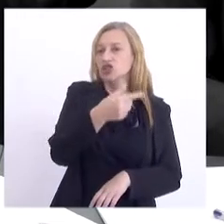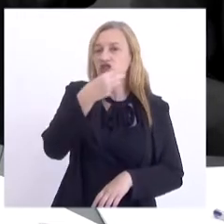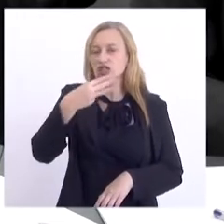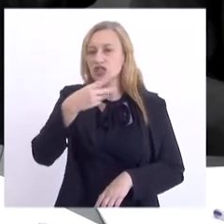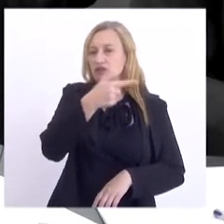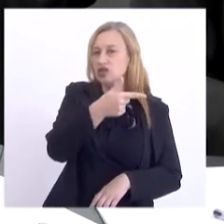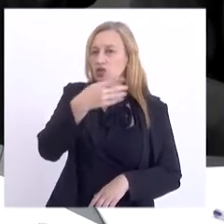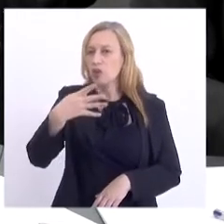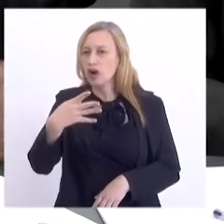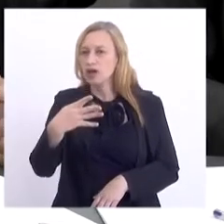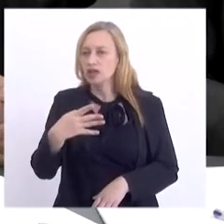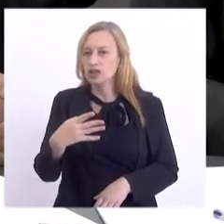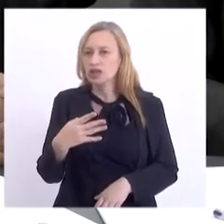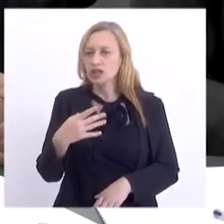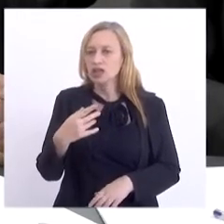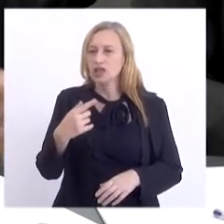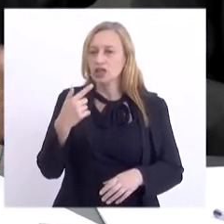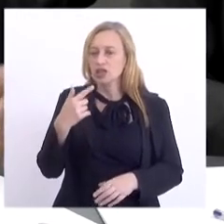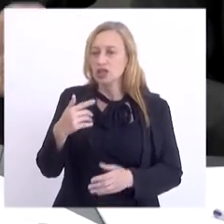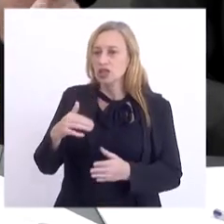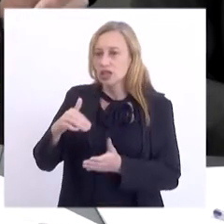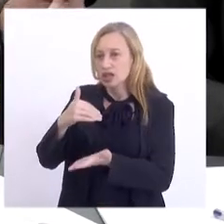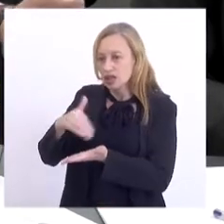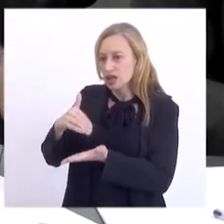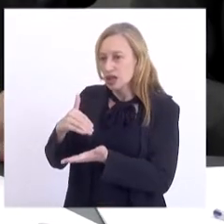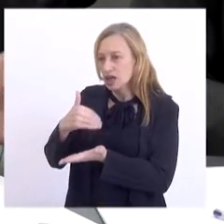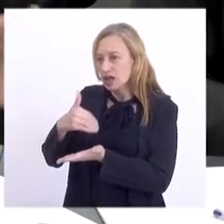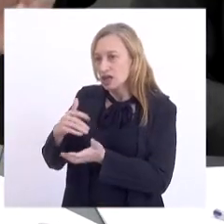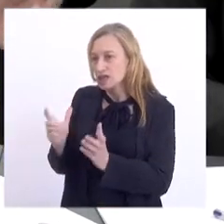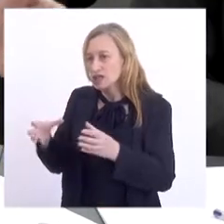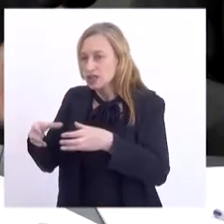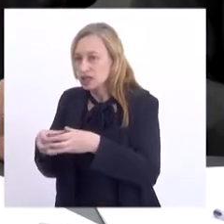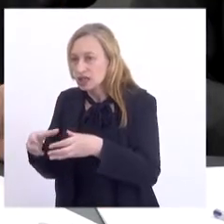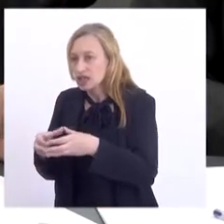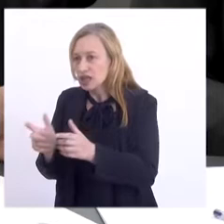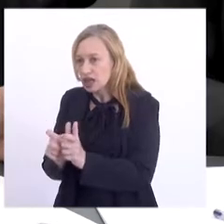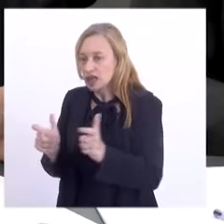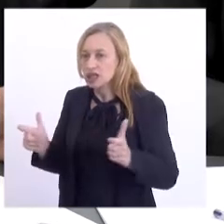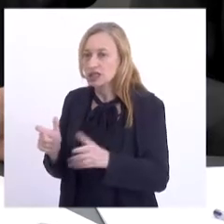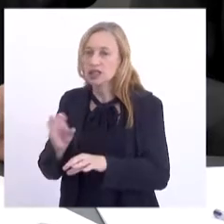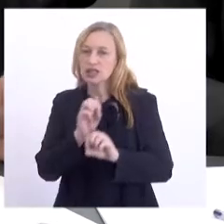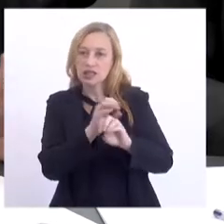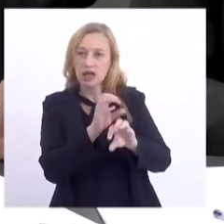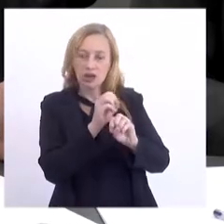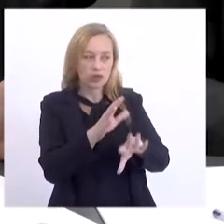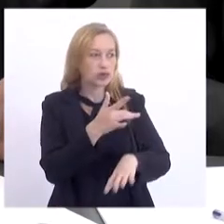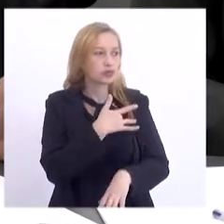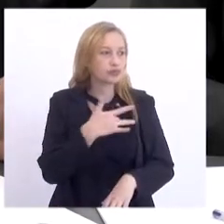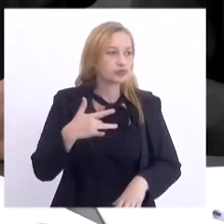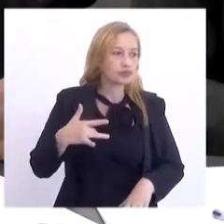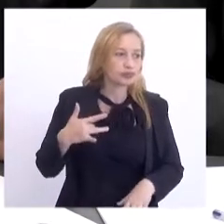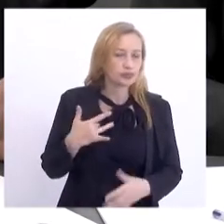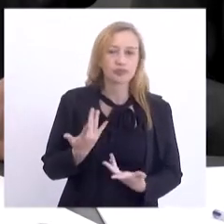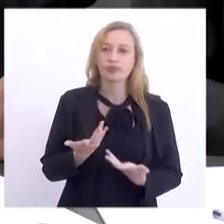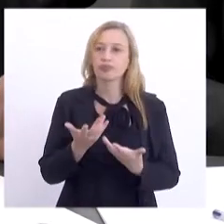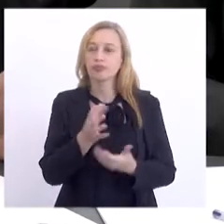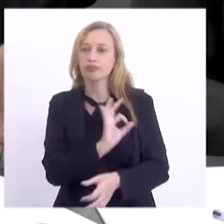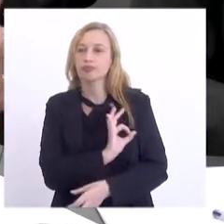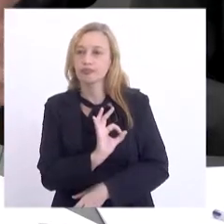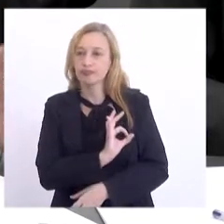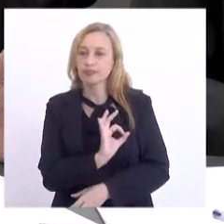2324 a gente volta às grandes saúde educação e polícia militar que são secretarias